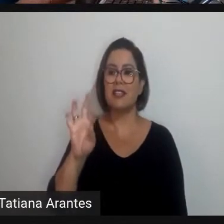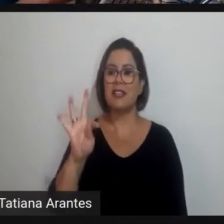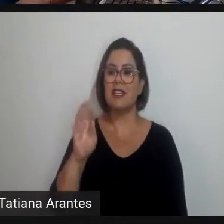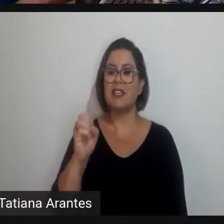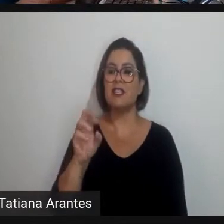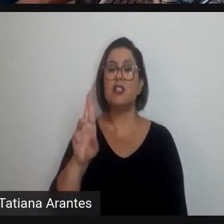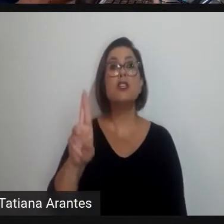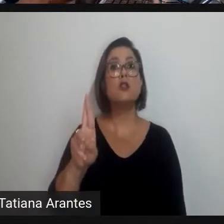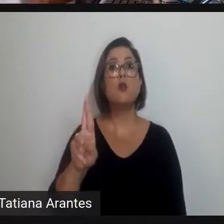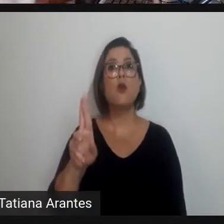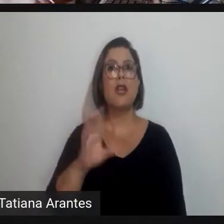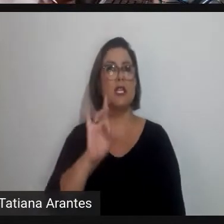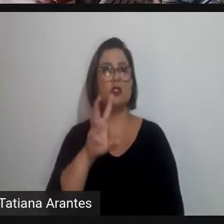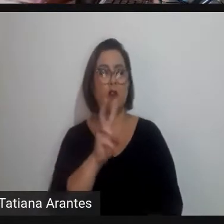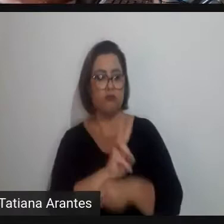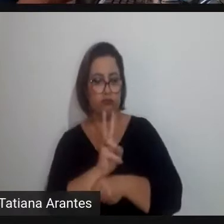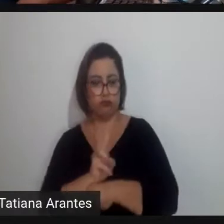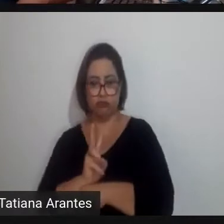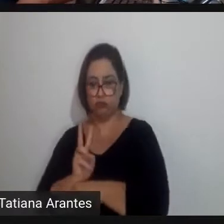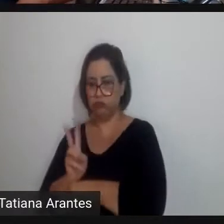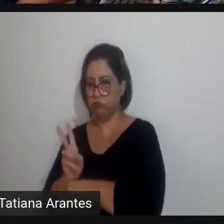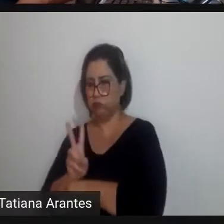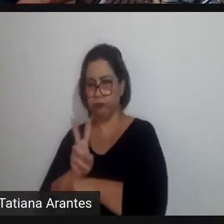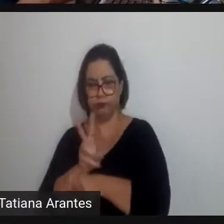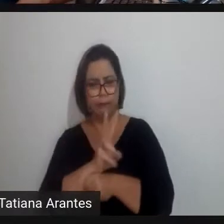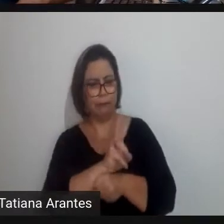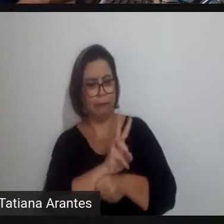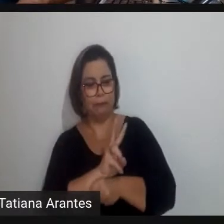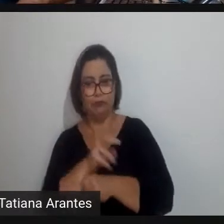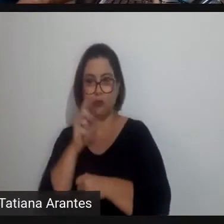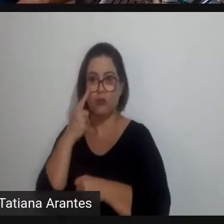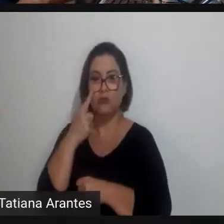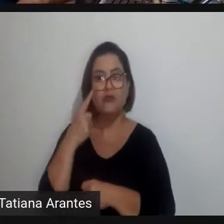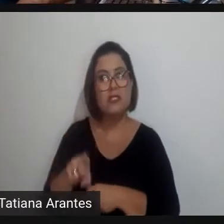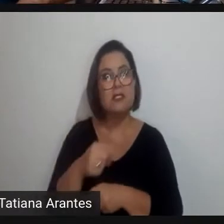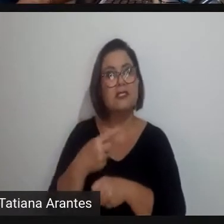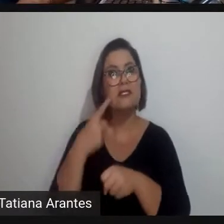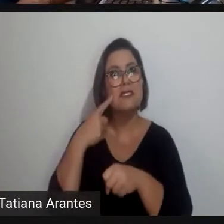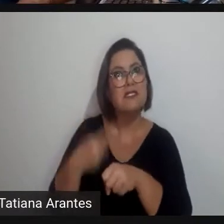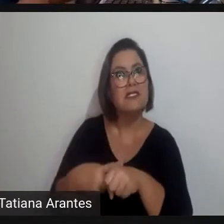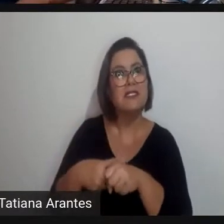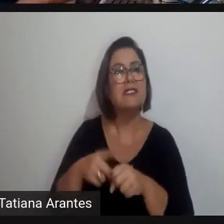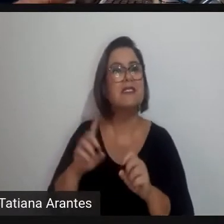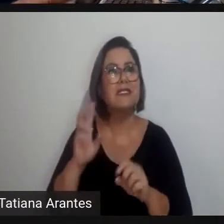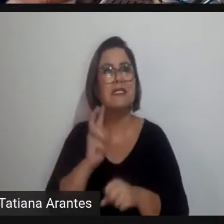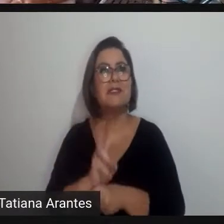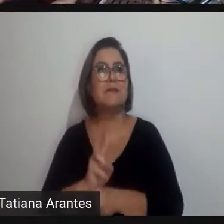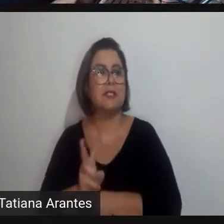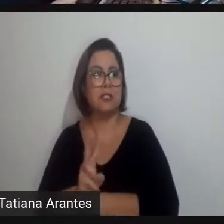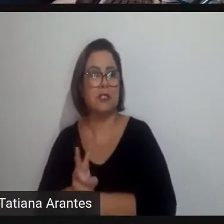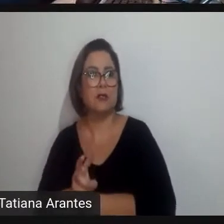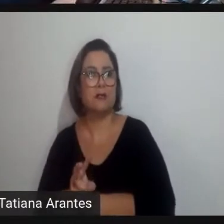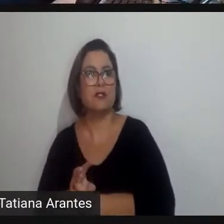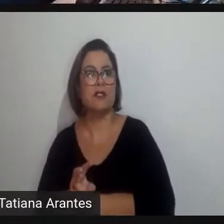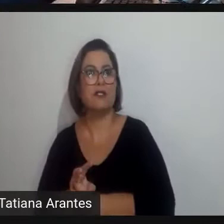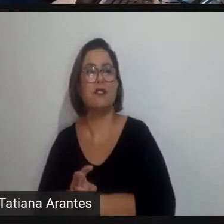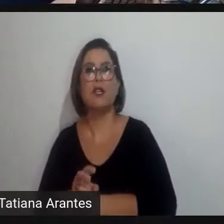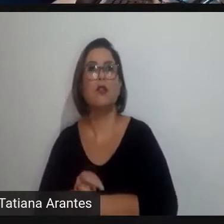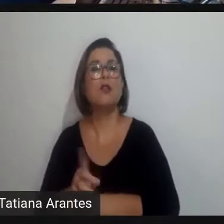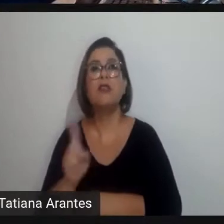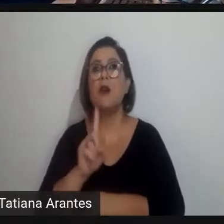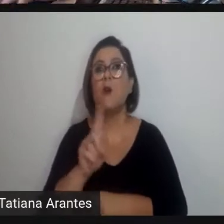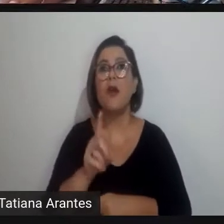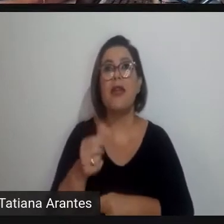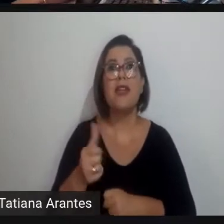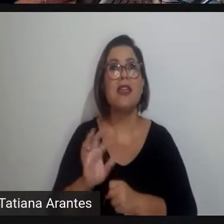da tarefa. Né? Então nós teremos 9. E uma coisa interessante, não dá para todos transportarem a mesma